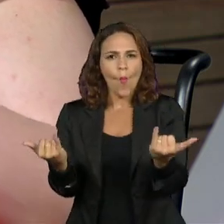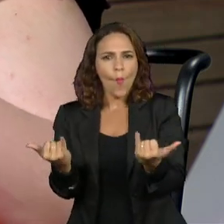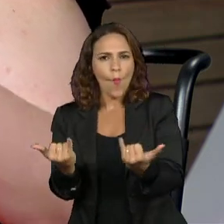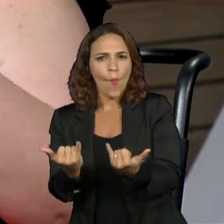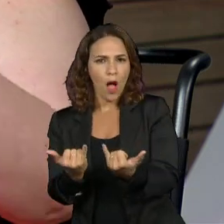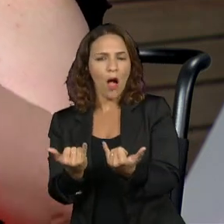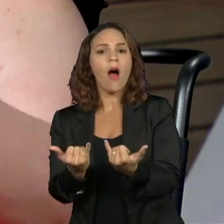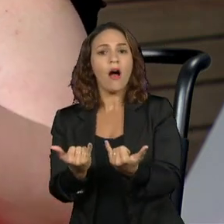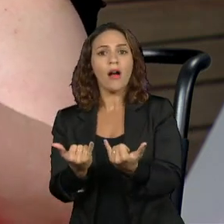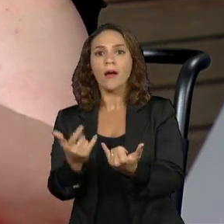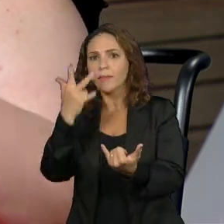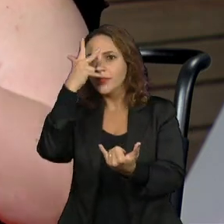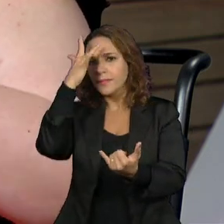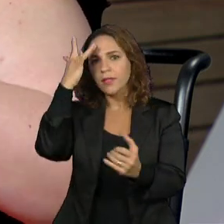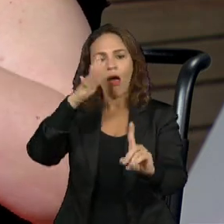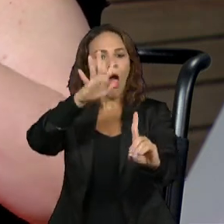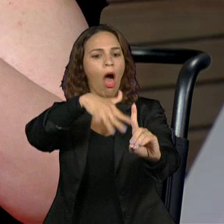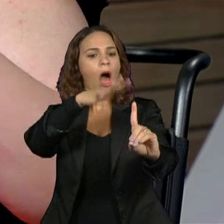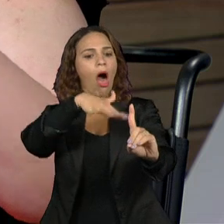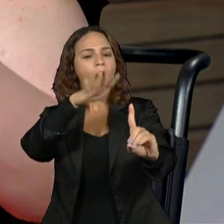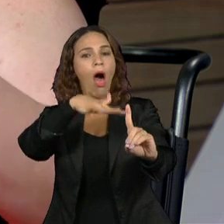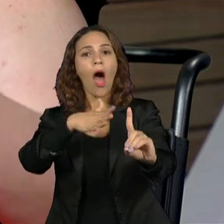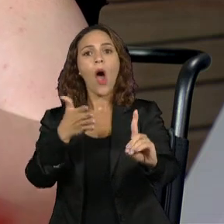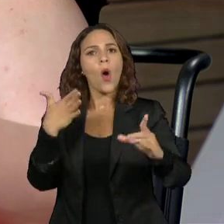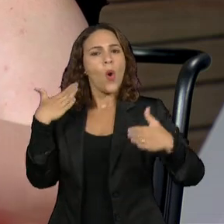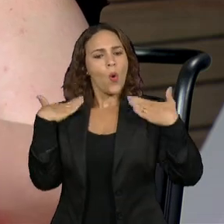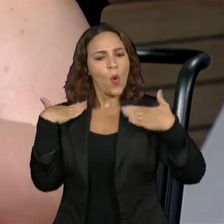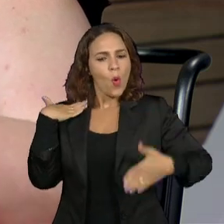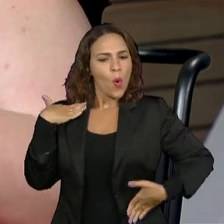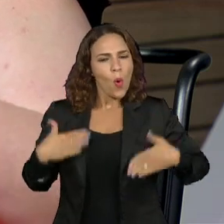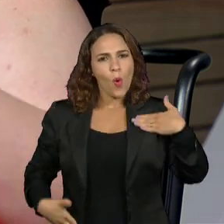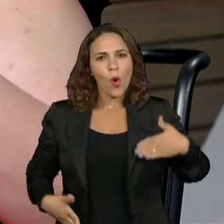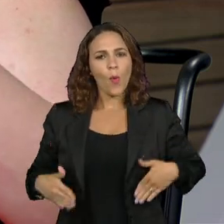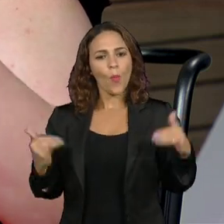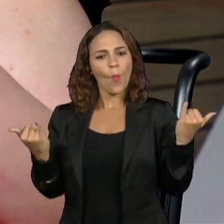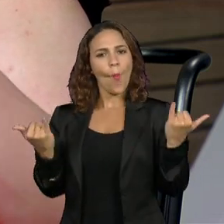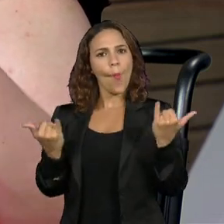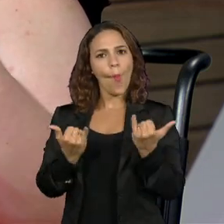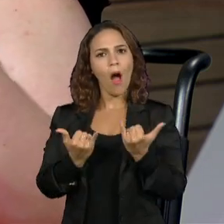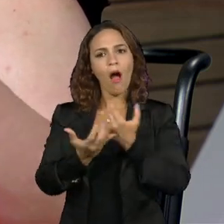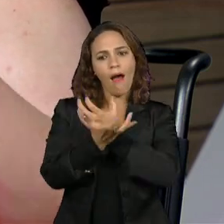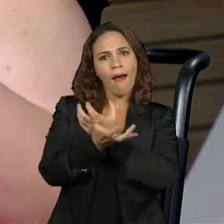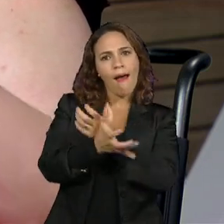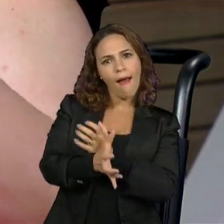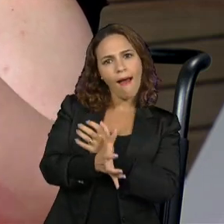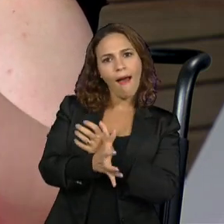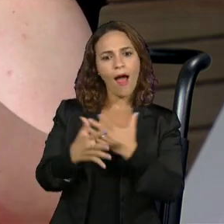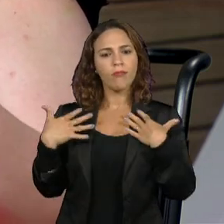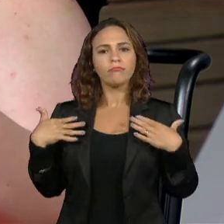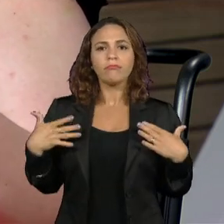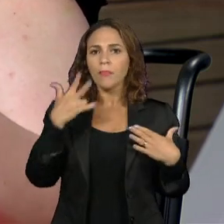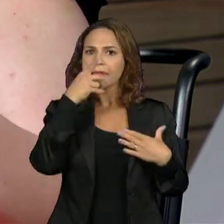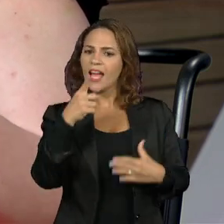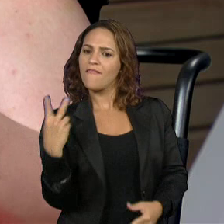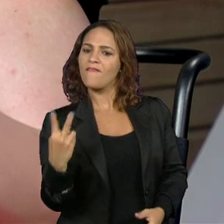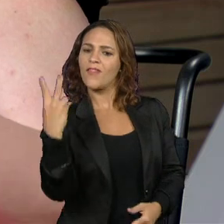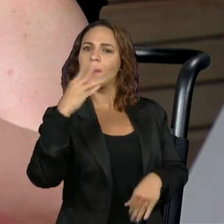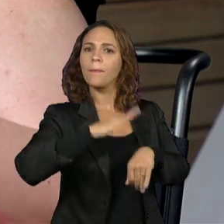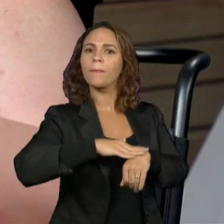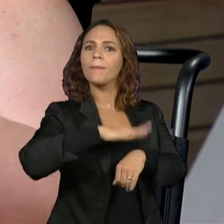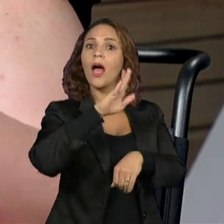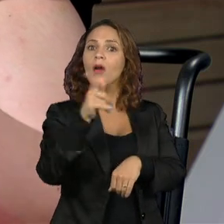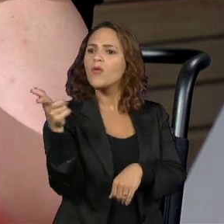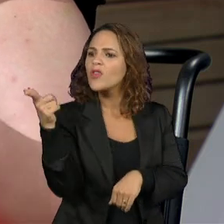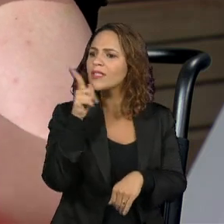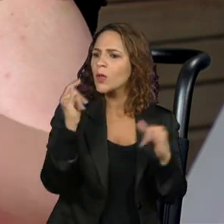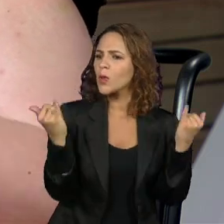desse endeusamento, inclusive, né, de um corpo muito emagrecido, né, de como que a pessoa é muito mais validada. Nossa,